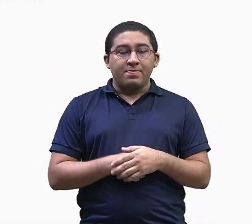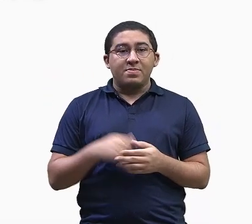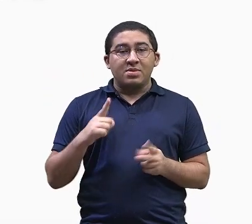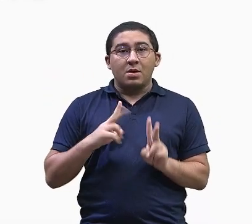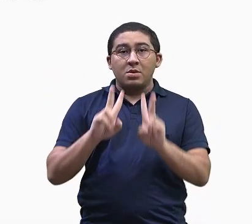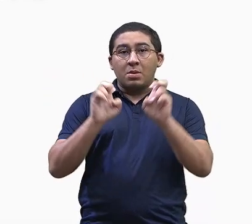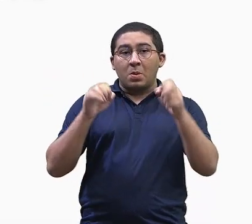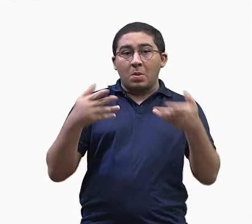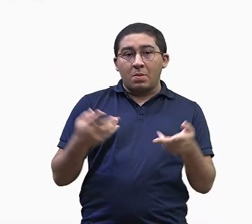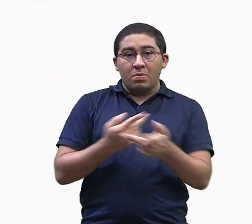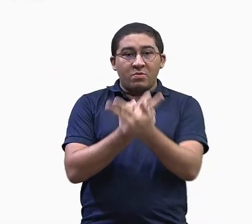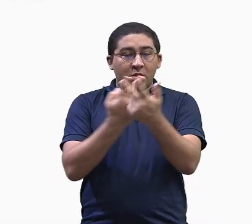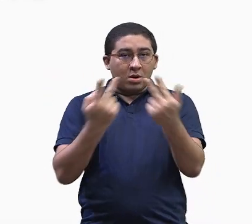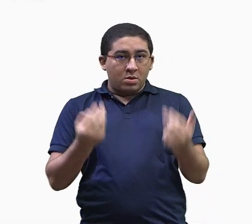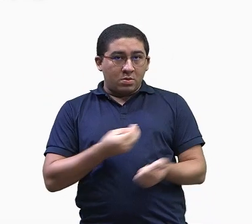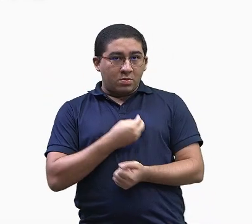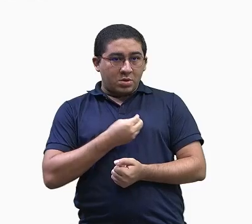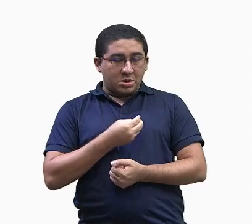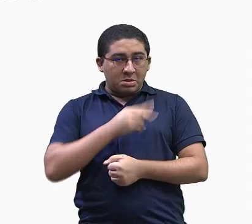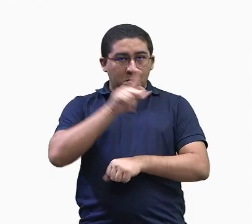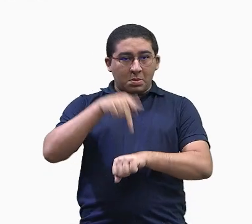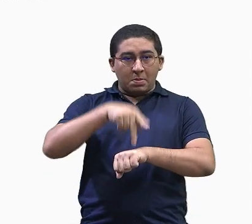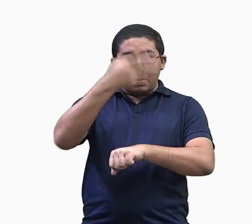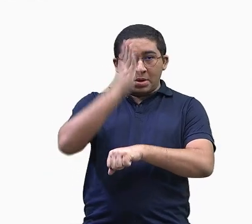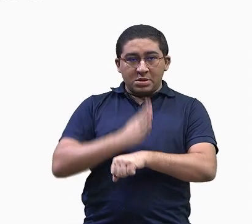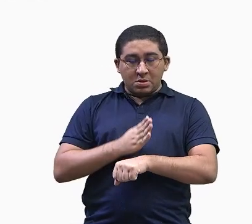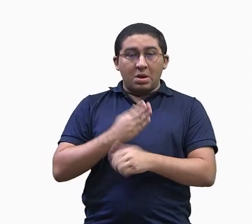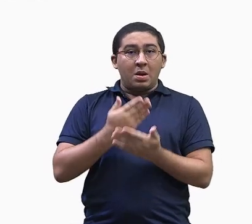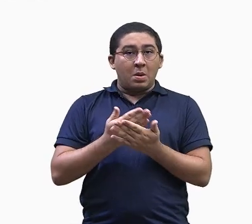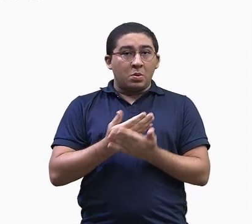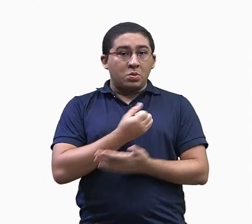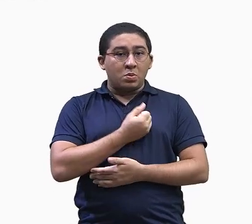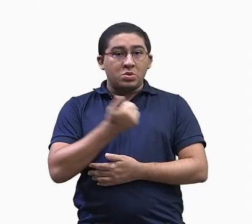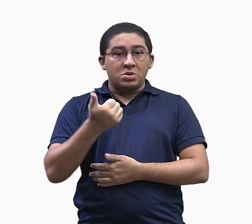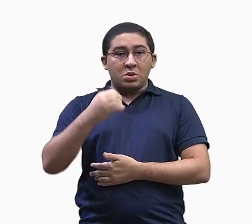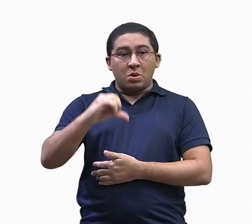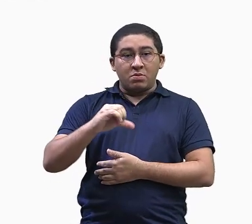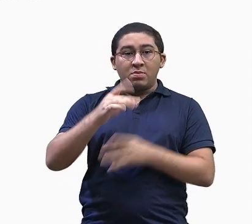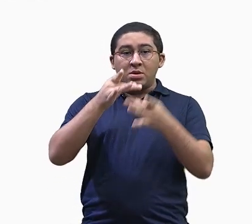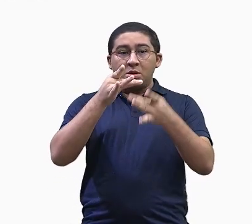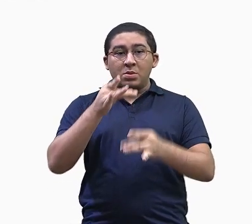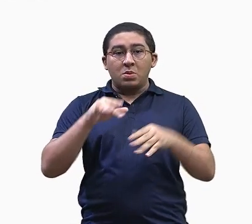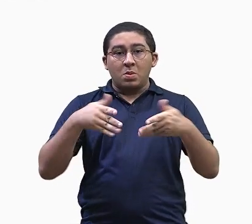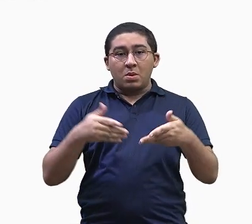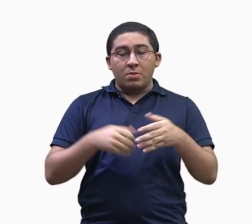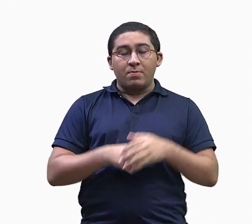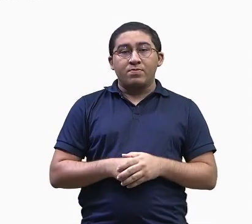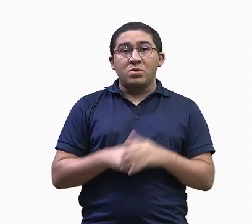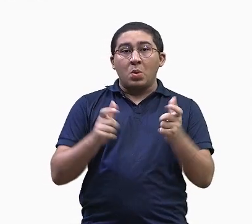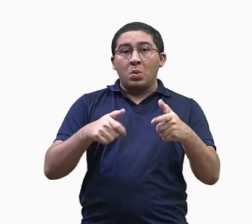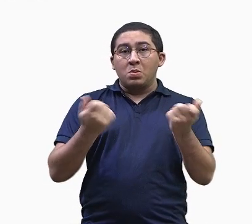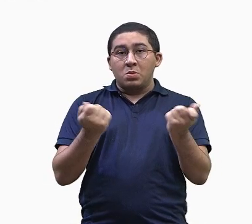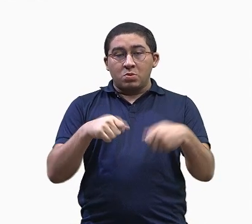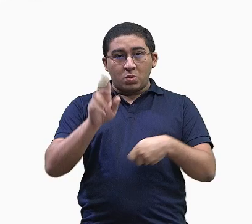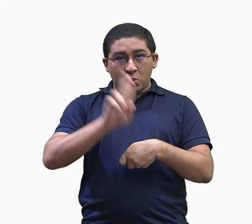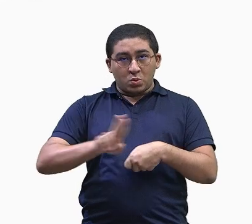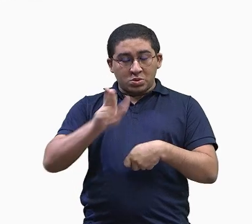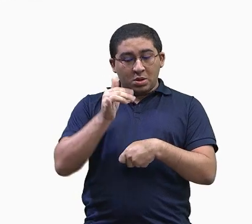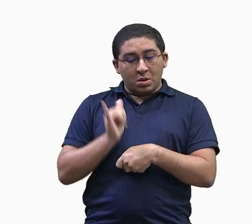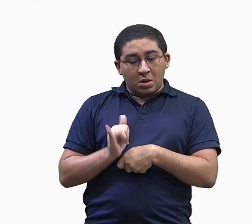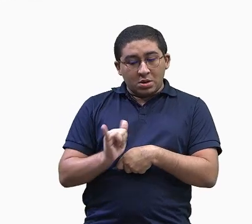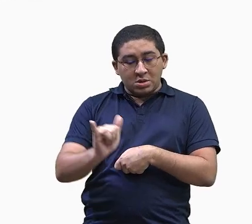objeto Biodiversidade Brasileira, com a nossa aula de número 19. E o detalhamento nós temos fontes de